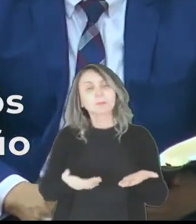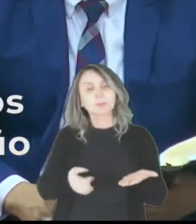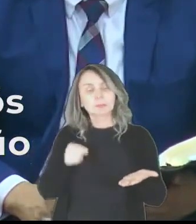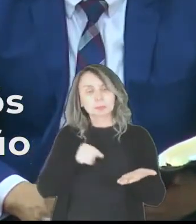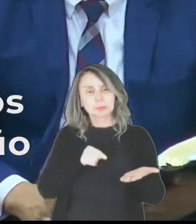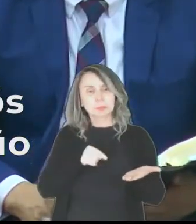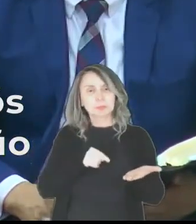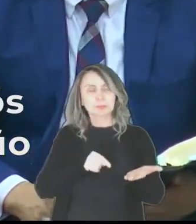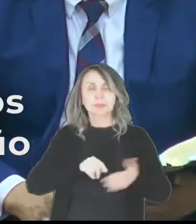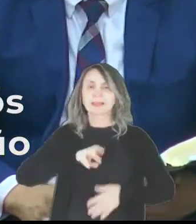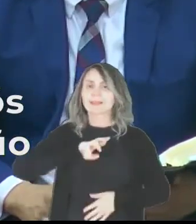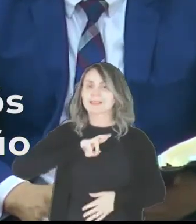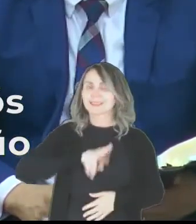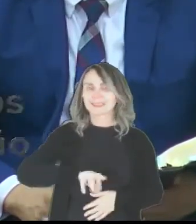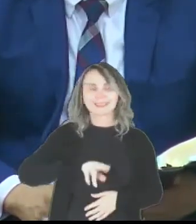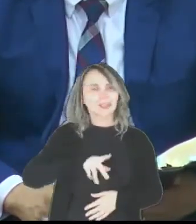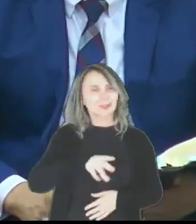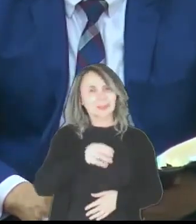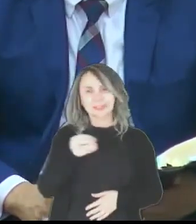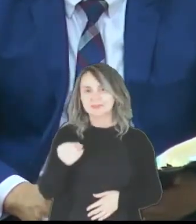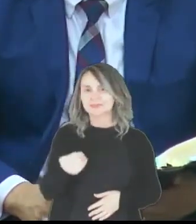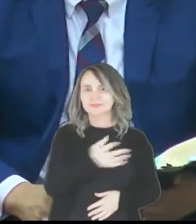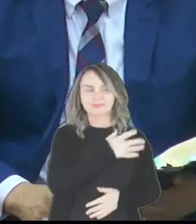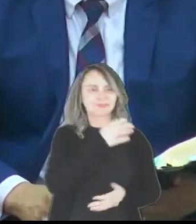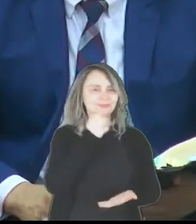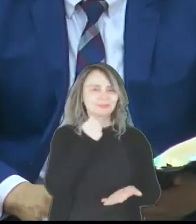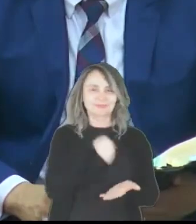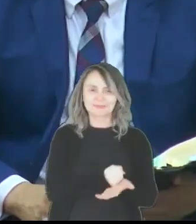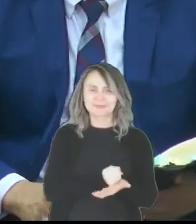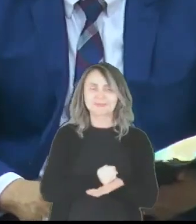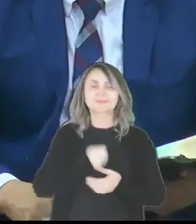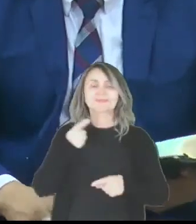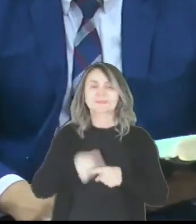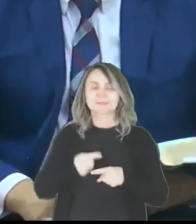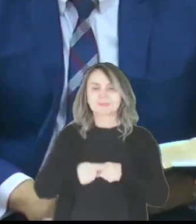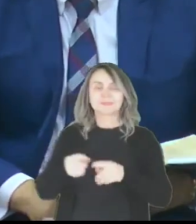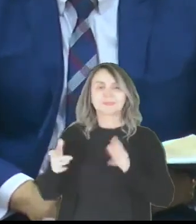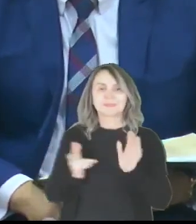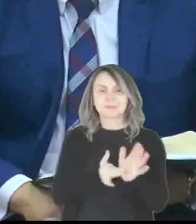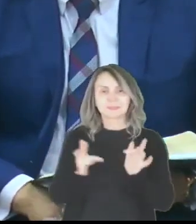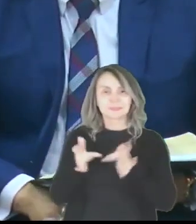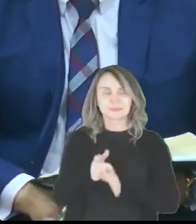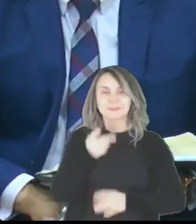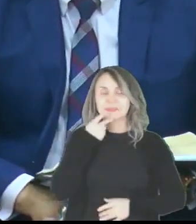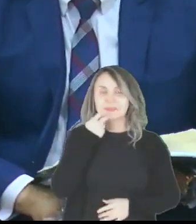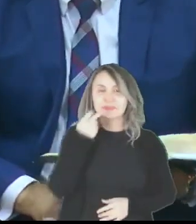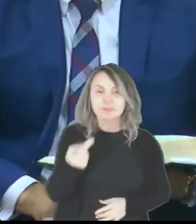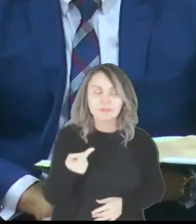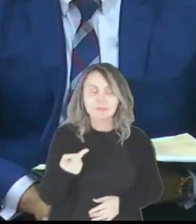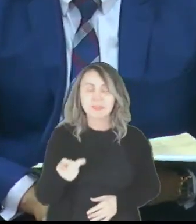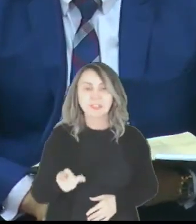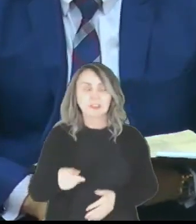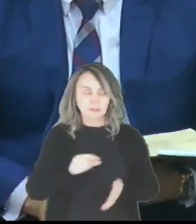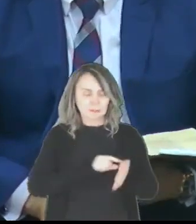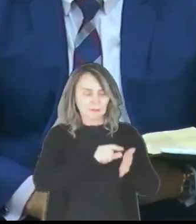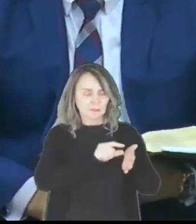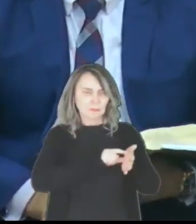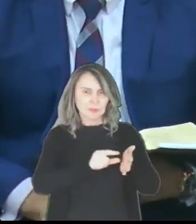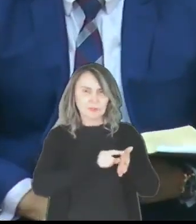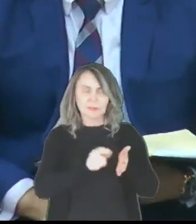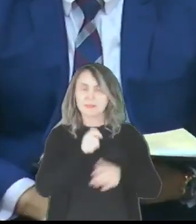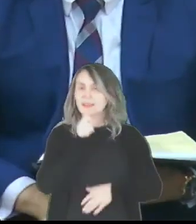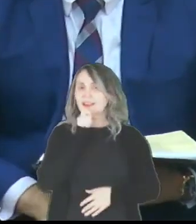era o Novo Testamento, porque quando Jesus disse essas palavras, não havia nenhum versículo do